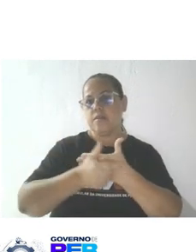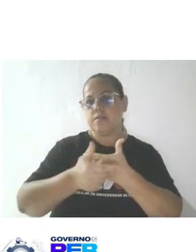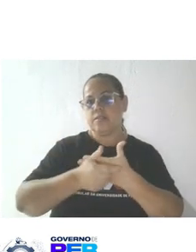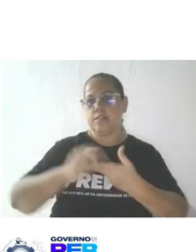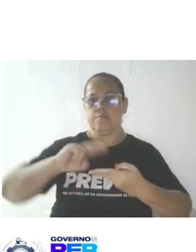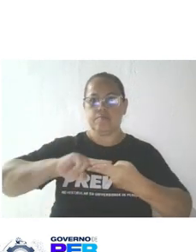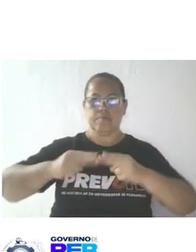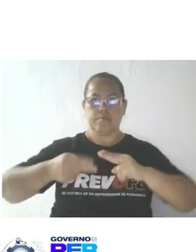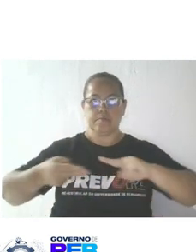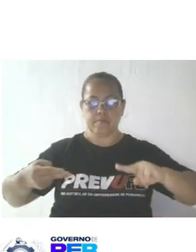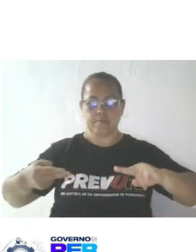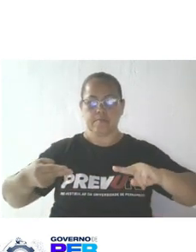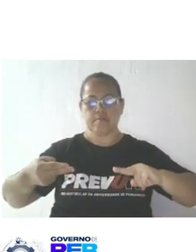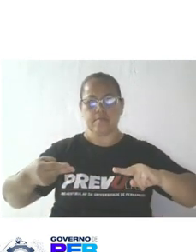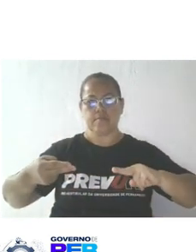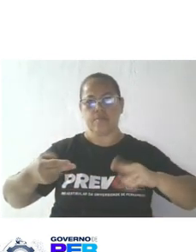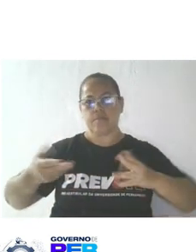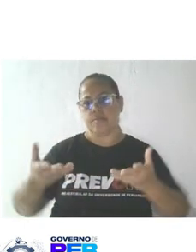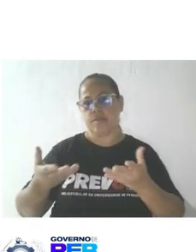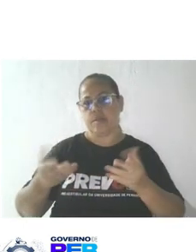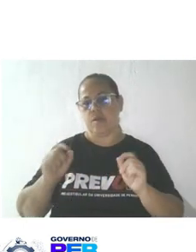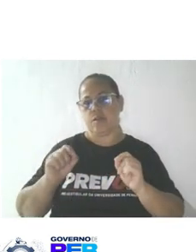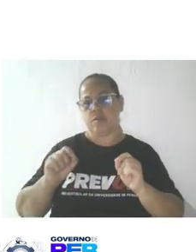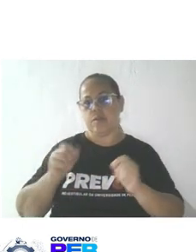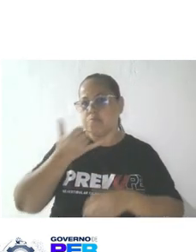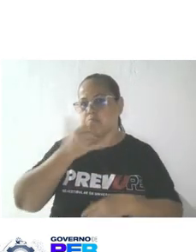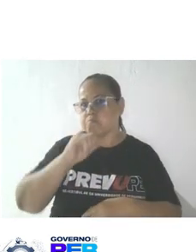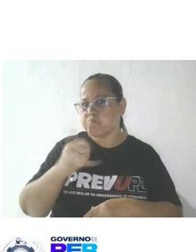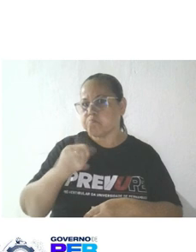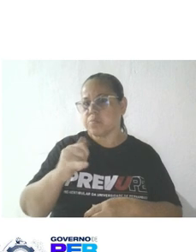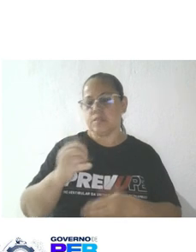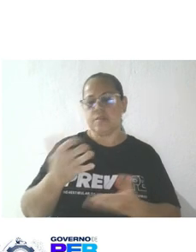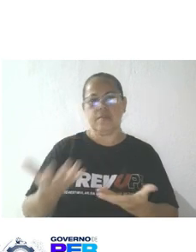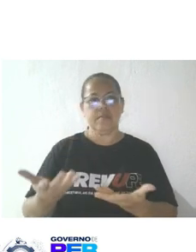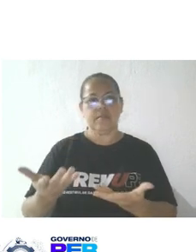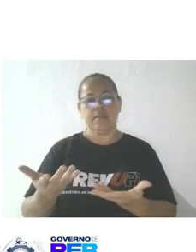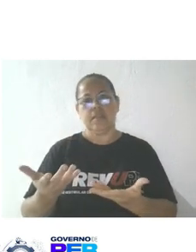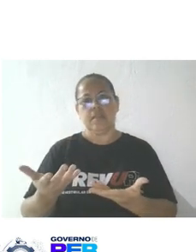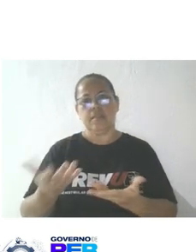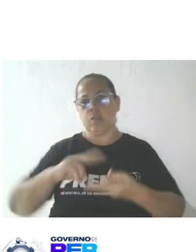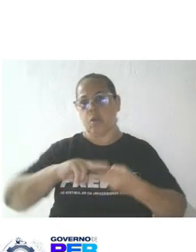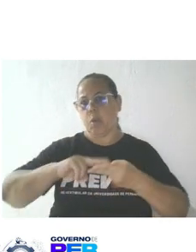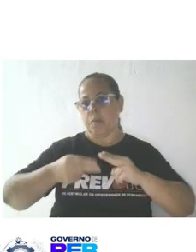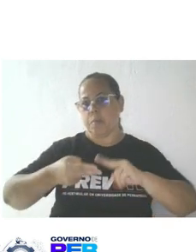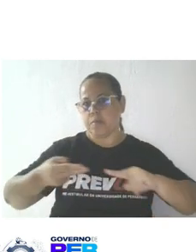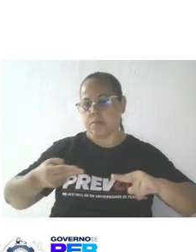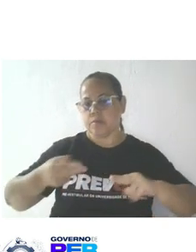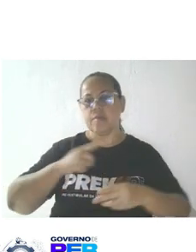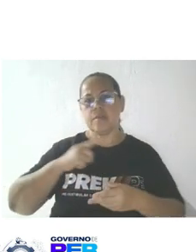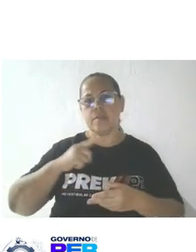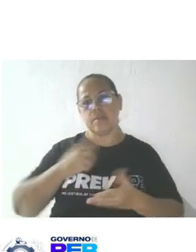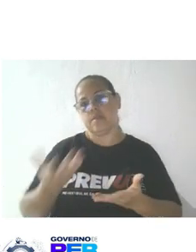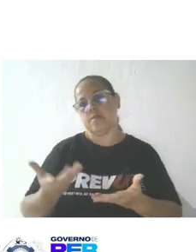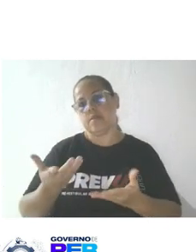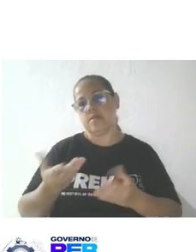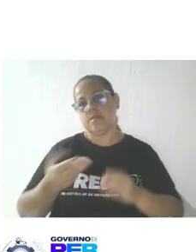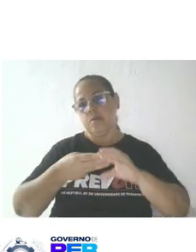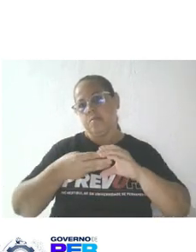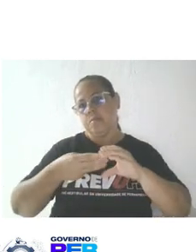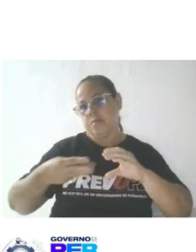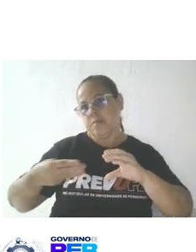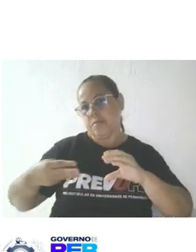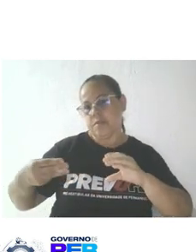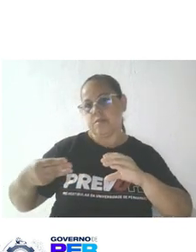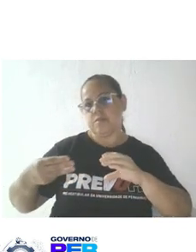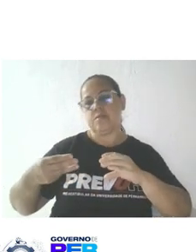Pessoal, atividade do músculo é atividade de contração, de energia. Então, o que o músculo tem em grande quantidade são mitocônios. São organelas